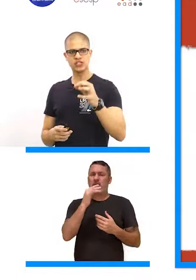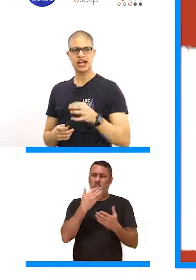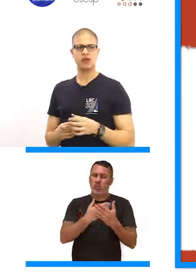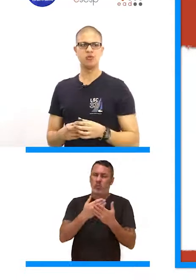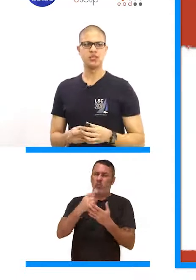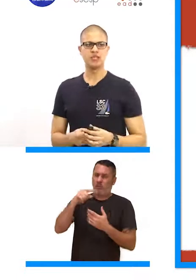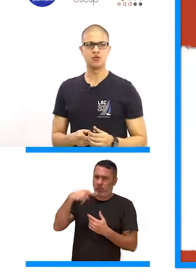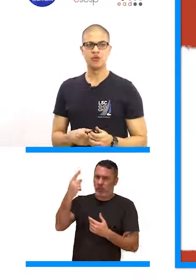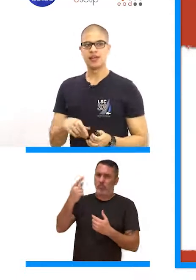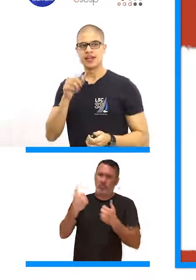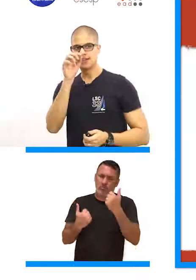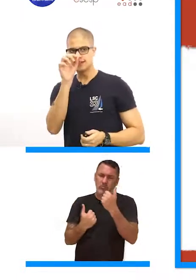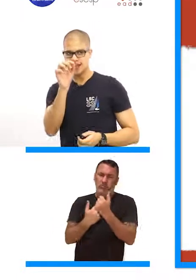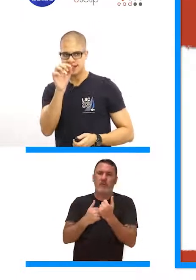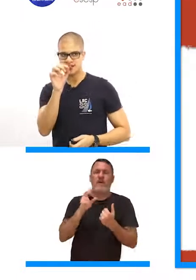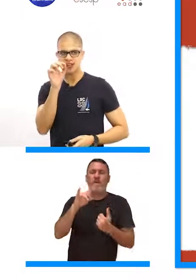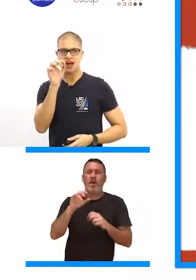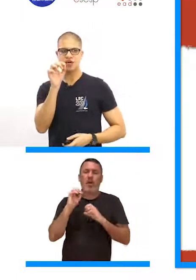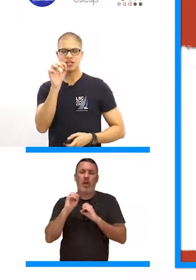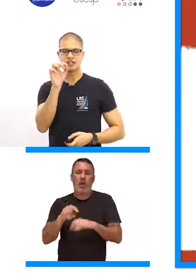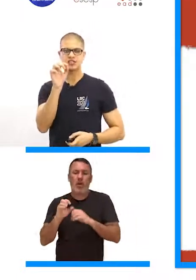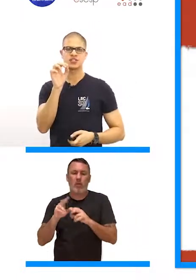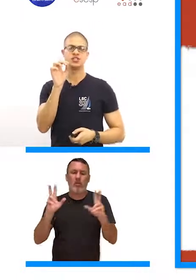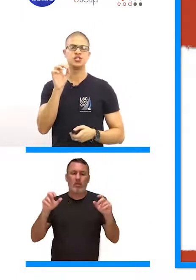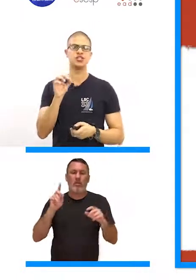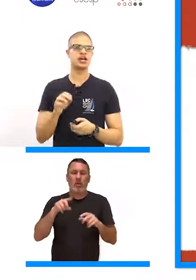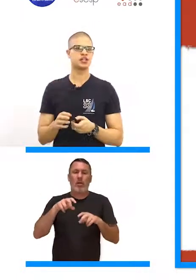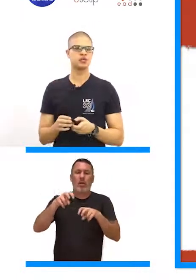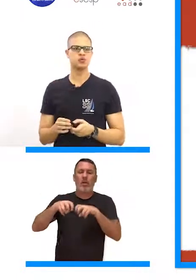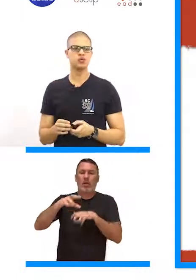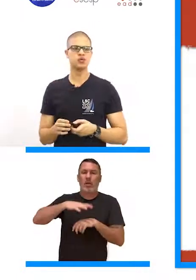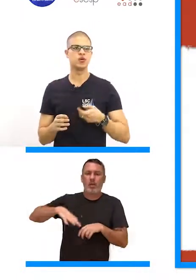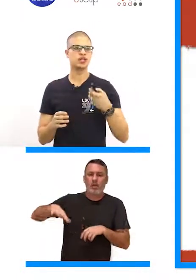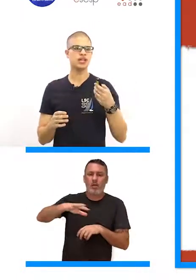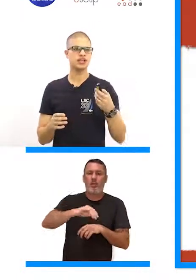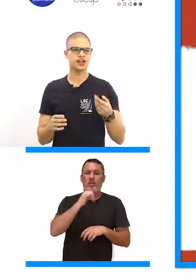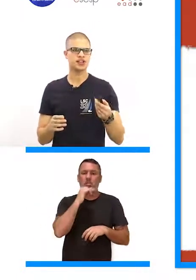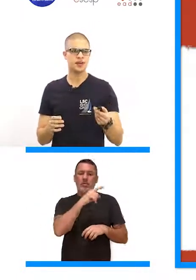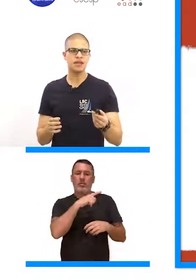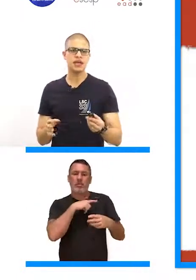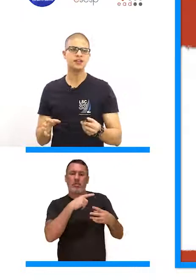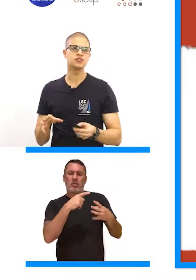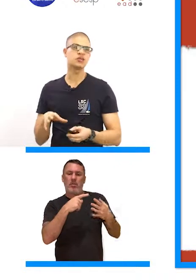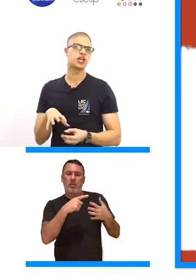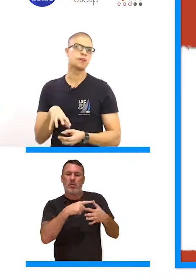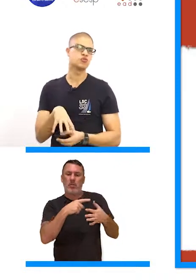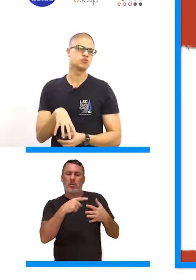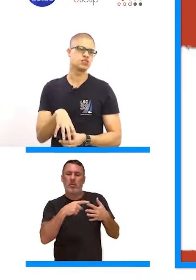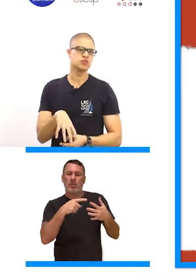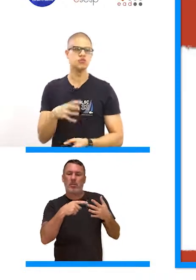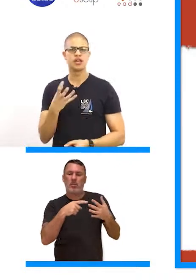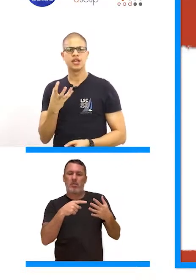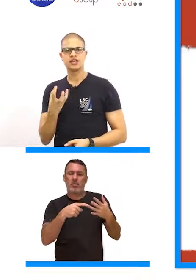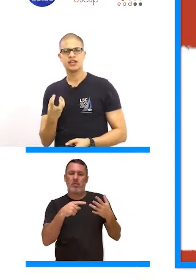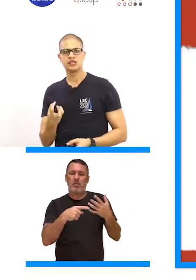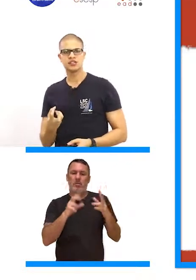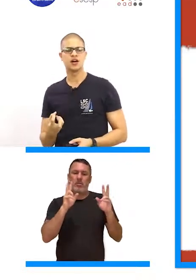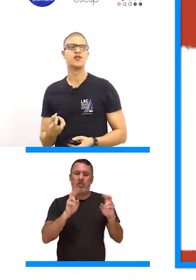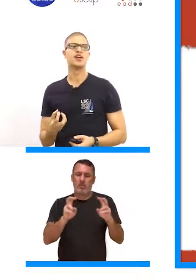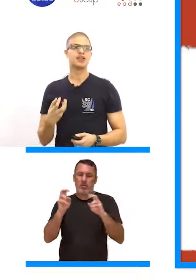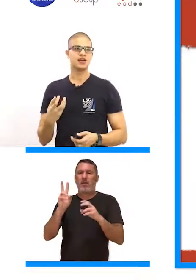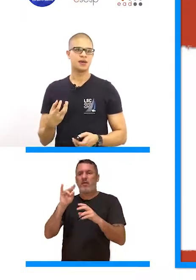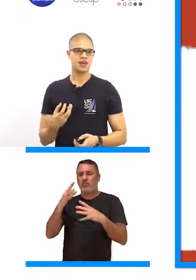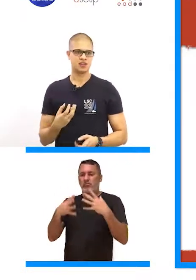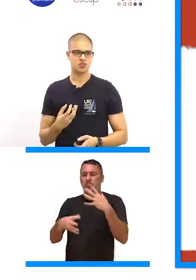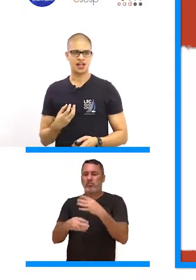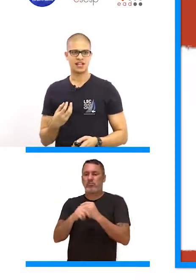Você estudará comigo nas aulas de agricultura o que é terraceamento, o que é pousio e a